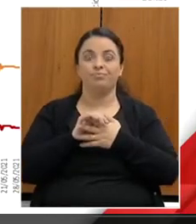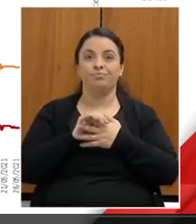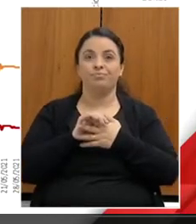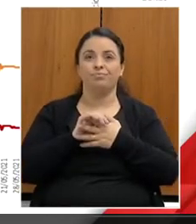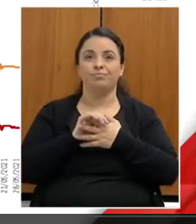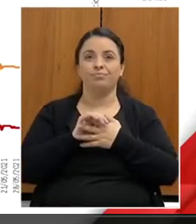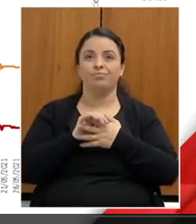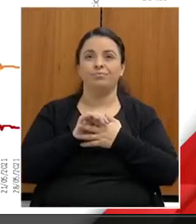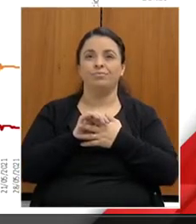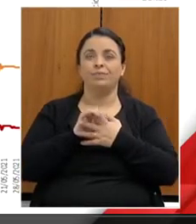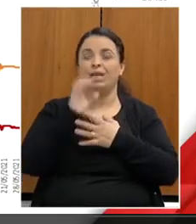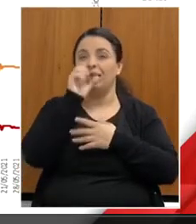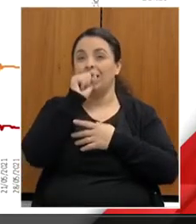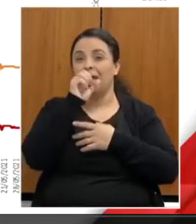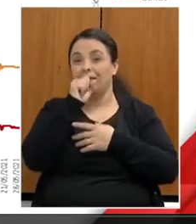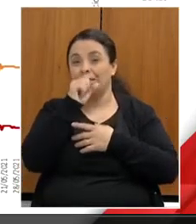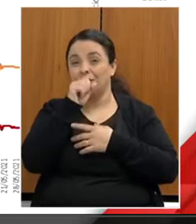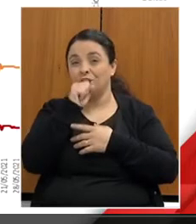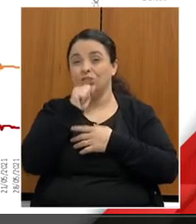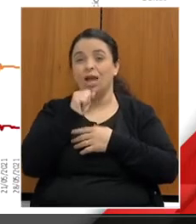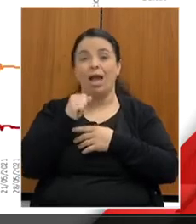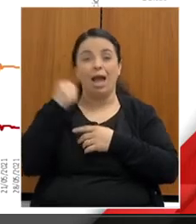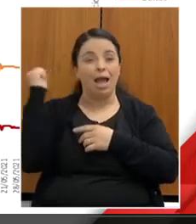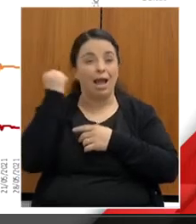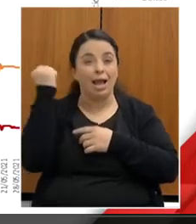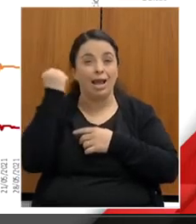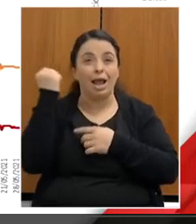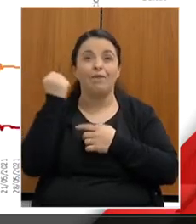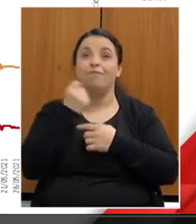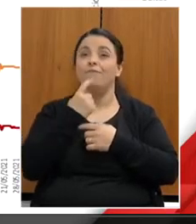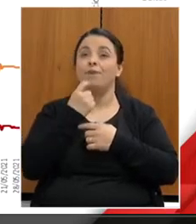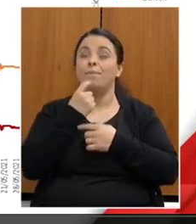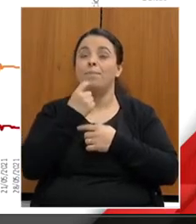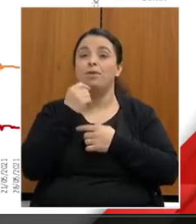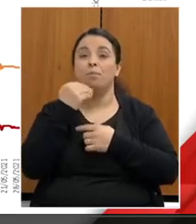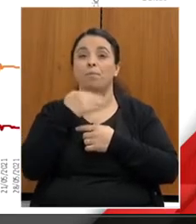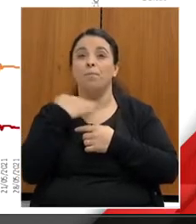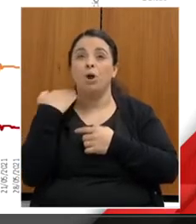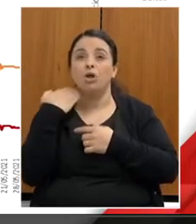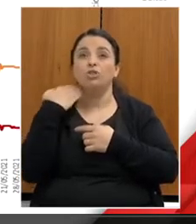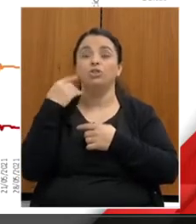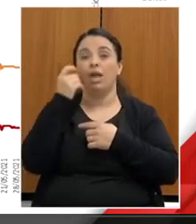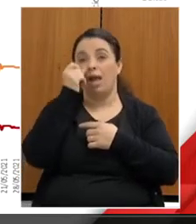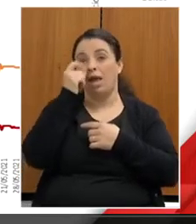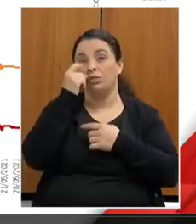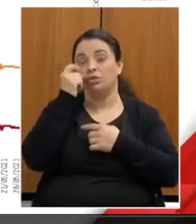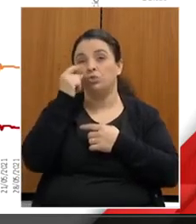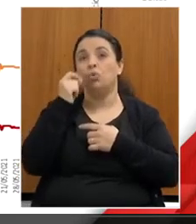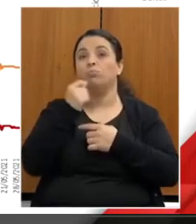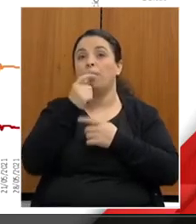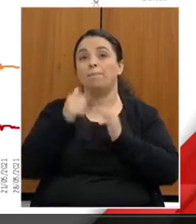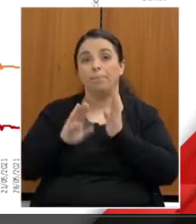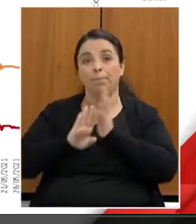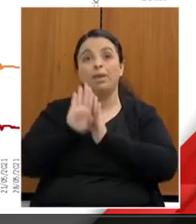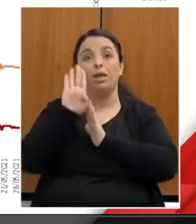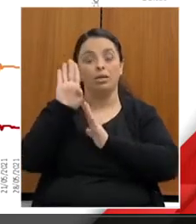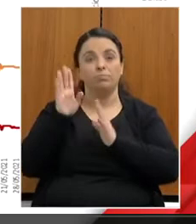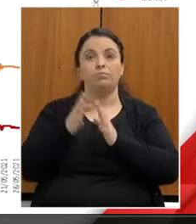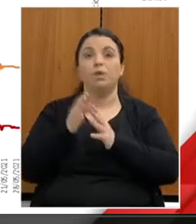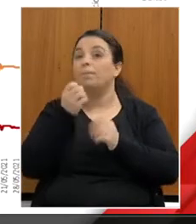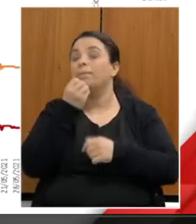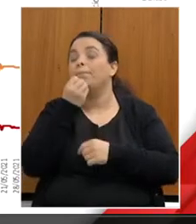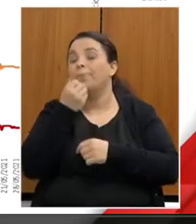graves e em vermelho óbitos. Estamos percebendo que, apesar da incidência alta, o número de pacientes graves